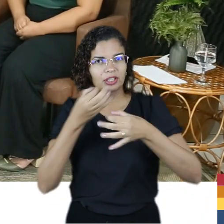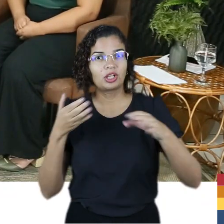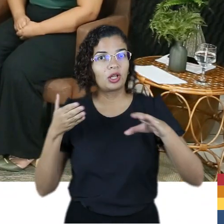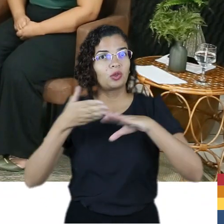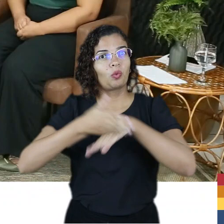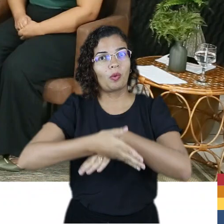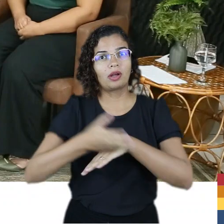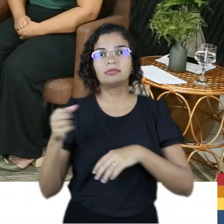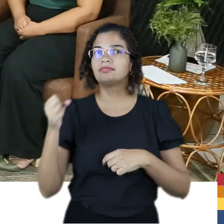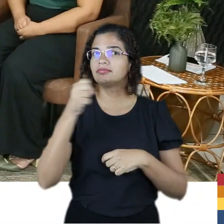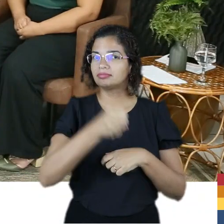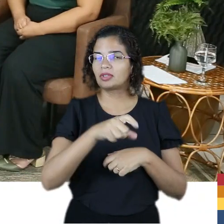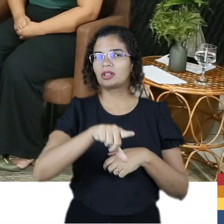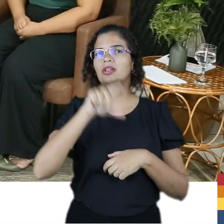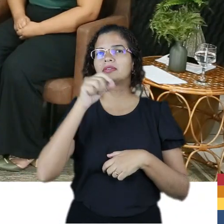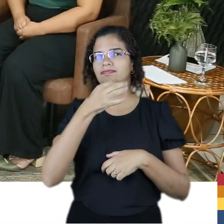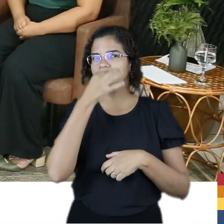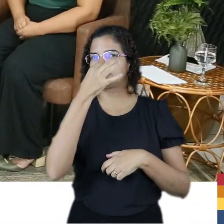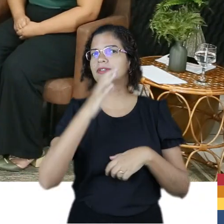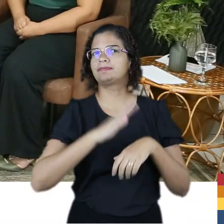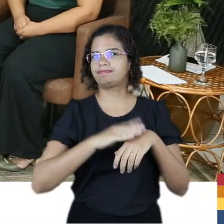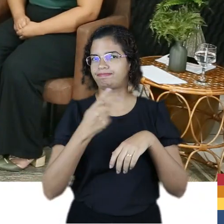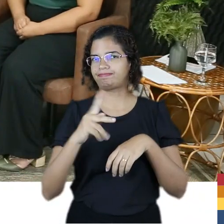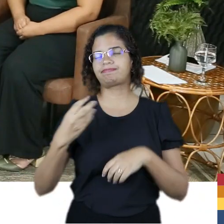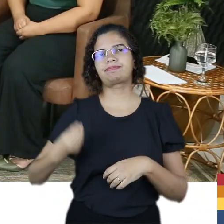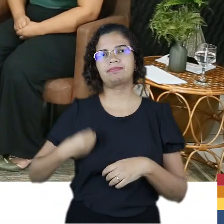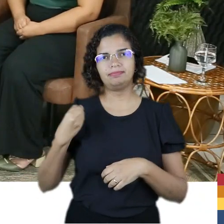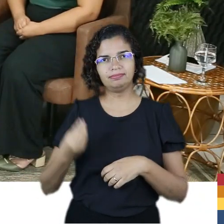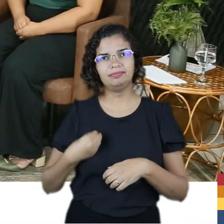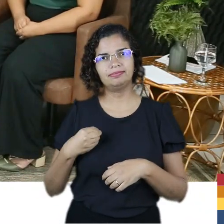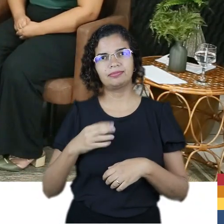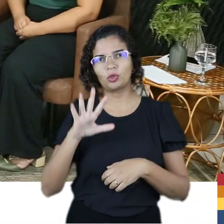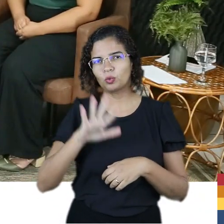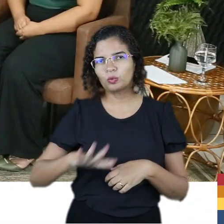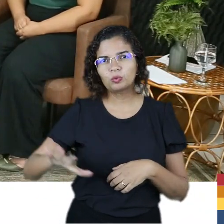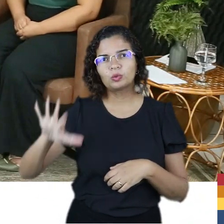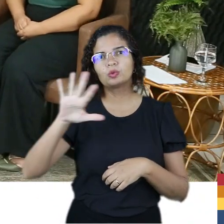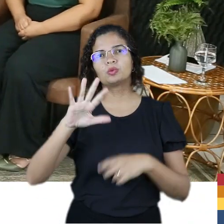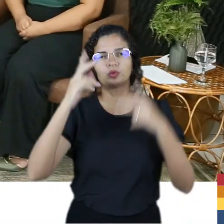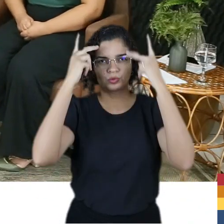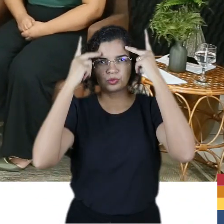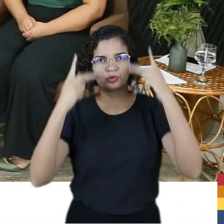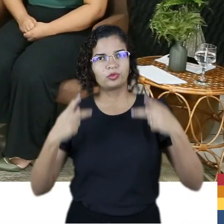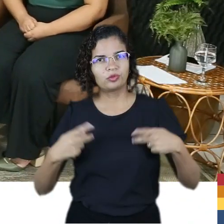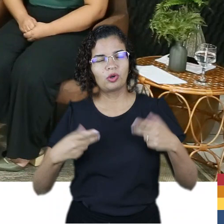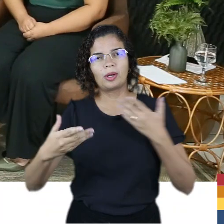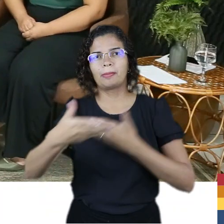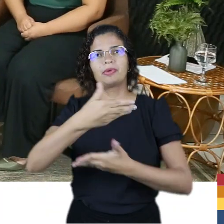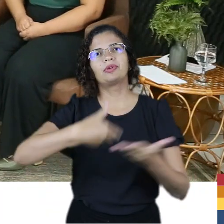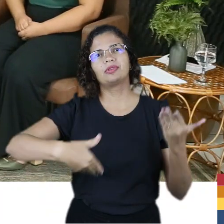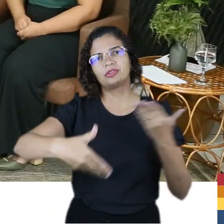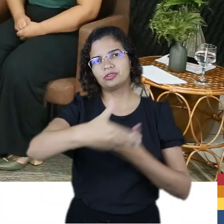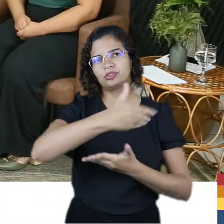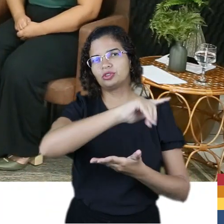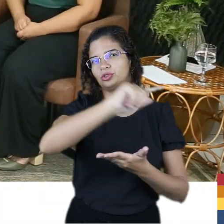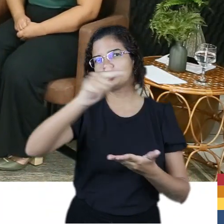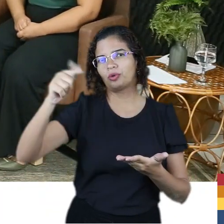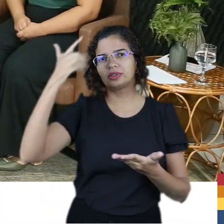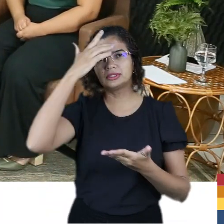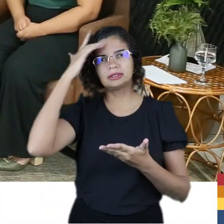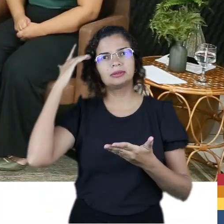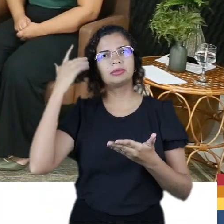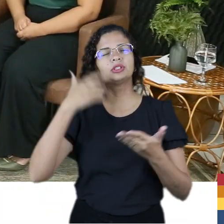e de modo geral né forme esse indivíduo para o convívio com seus pares e para interagir significativamente na nossa